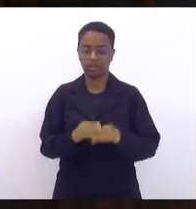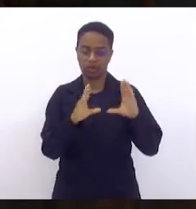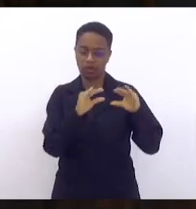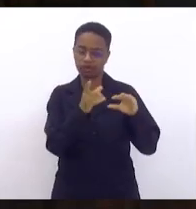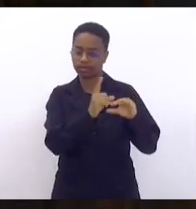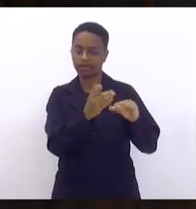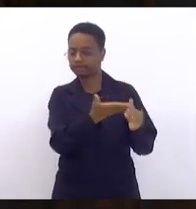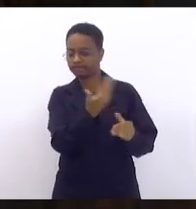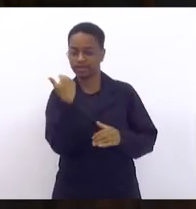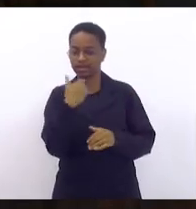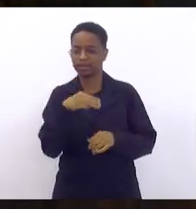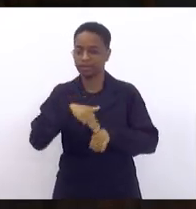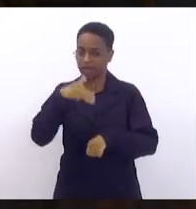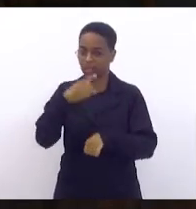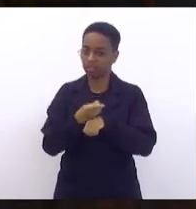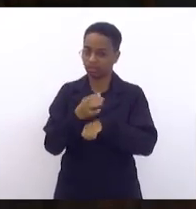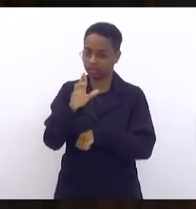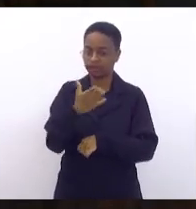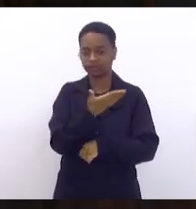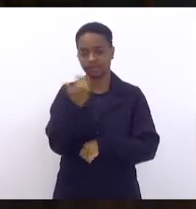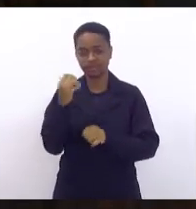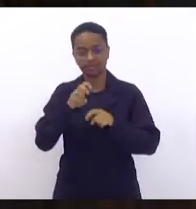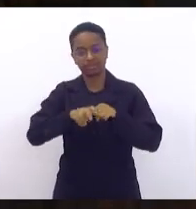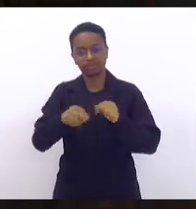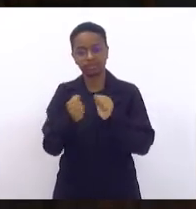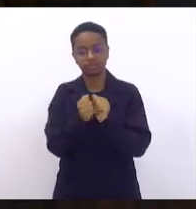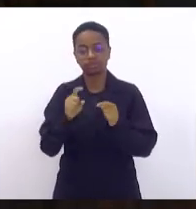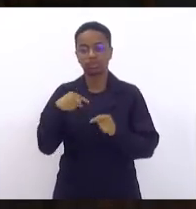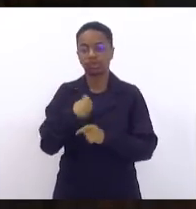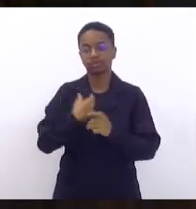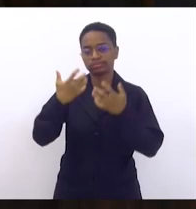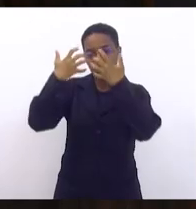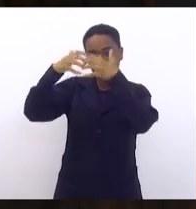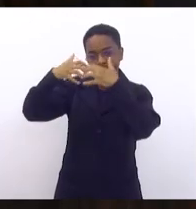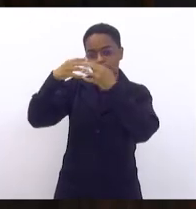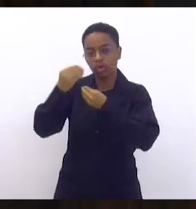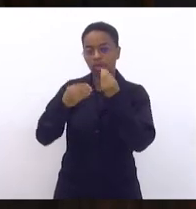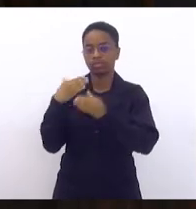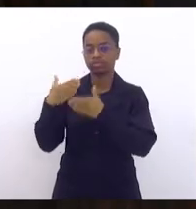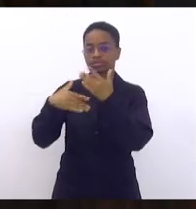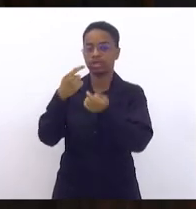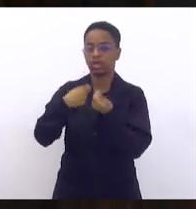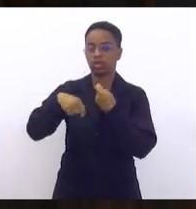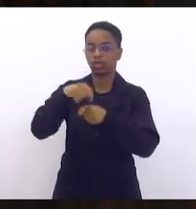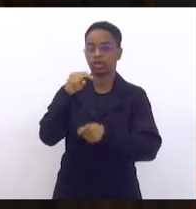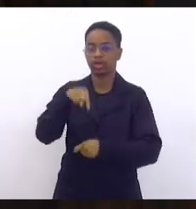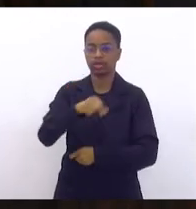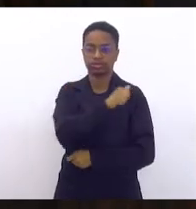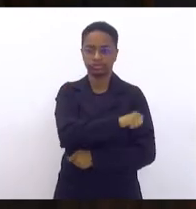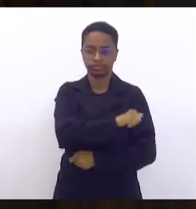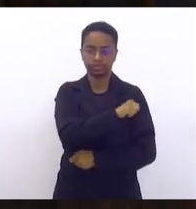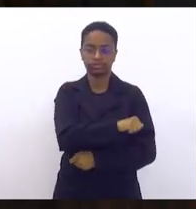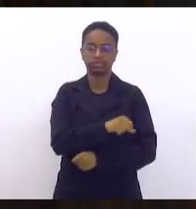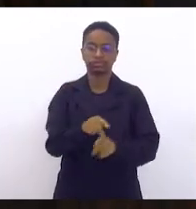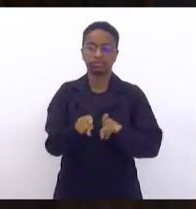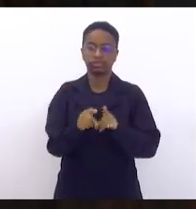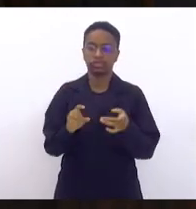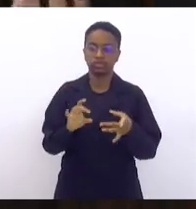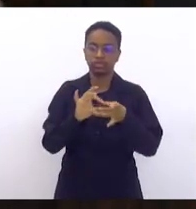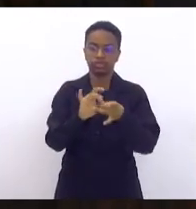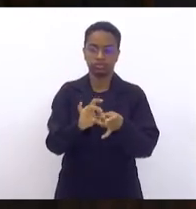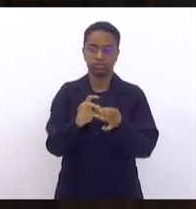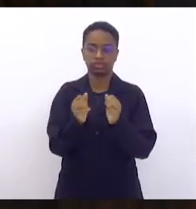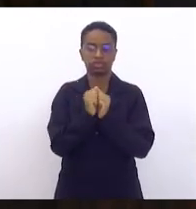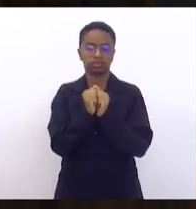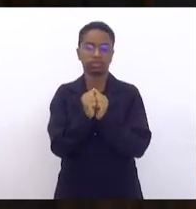Mestre Doutor venha cá sente aqui porque a gente vai pensar o desenvolvimento econômico do nosso Estado juntos em